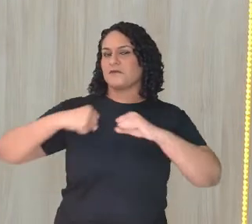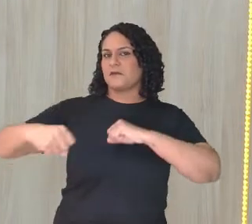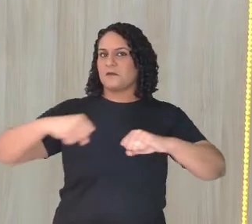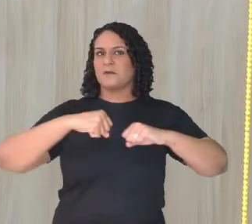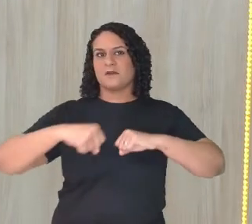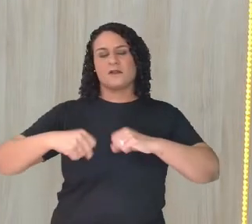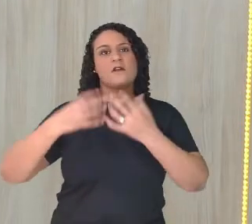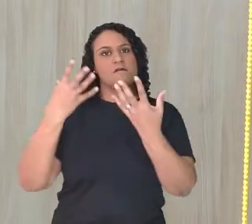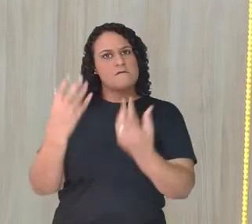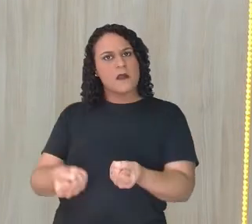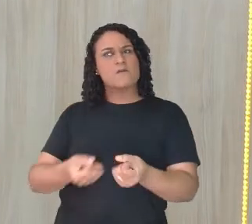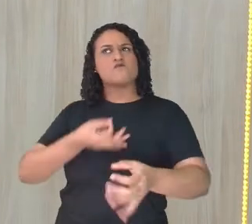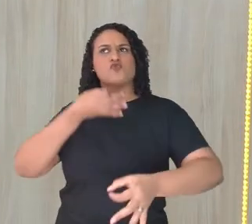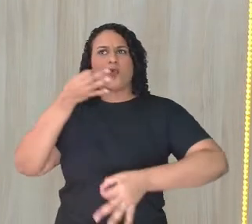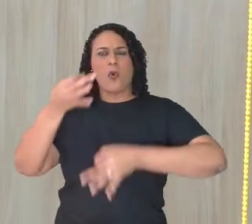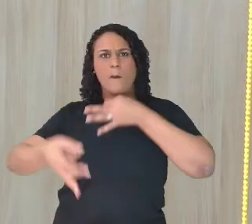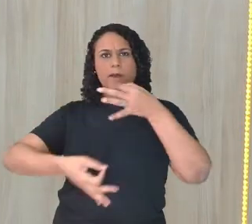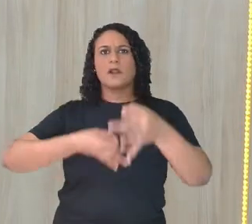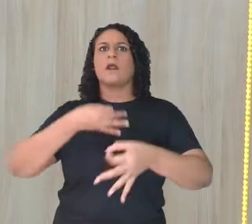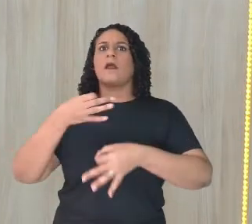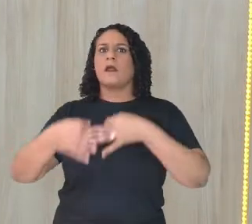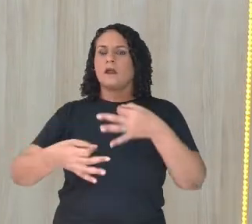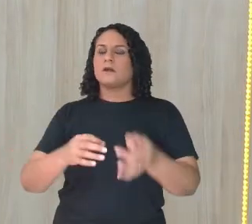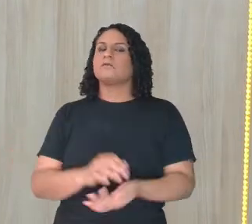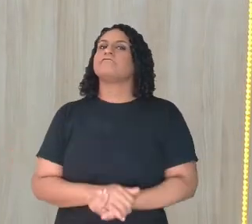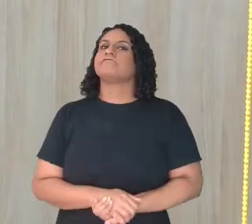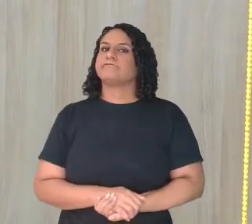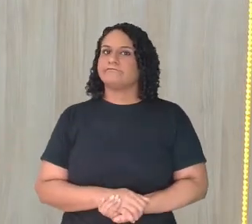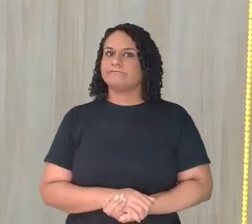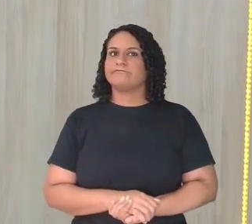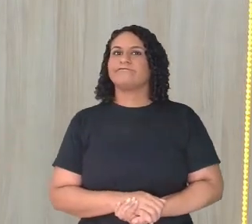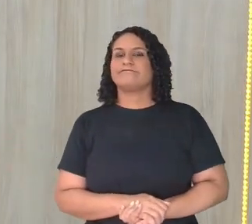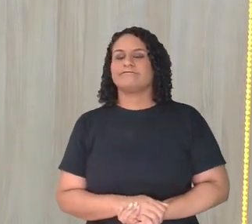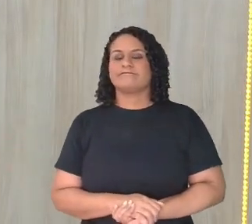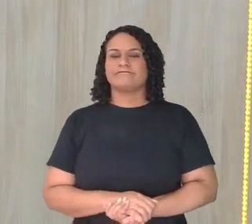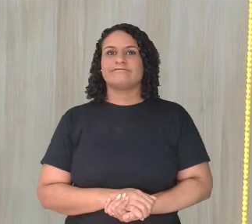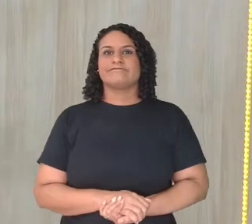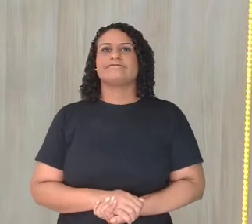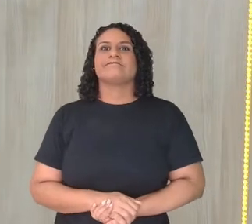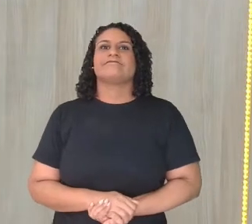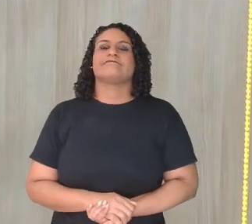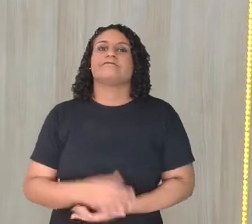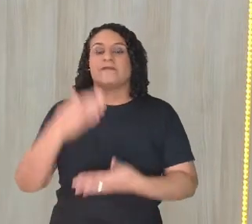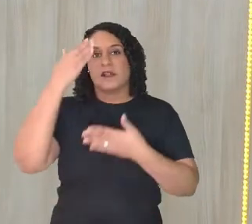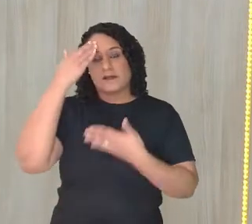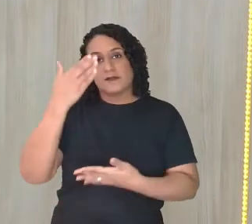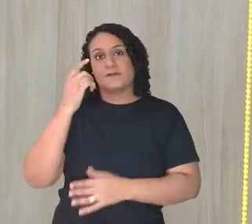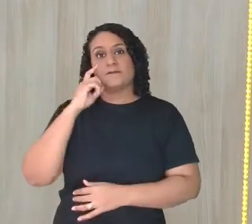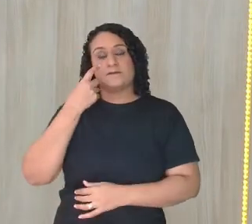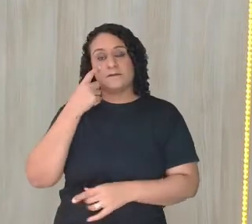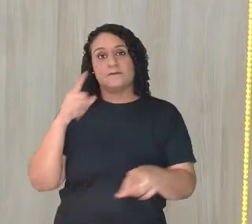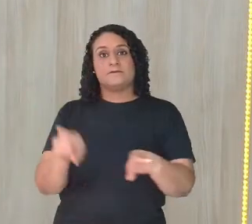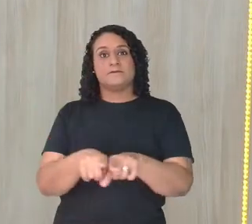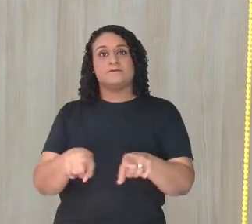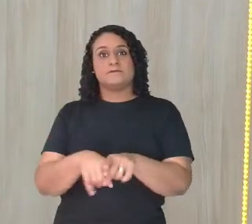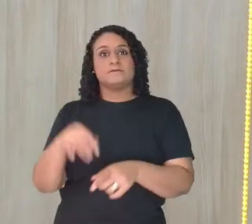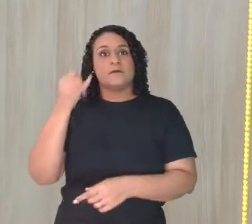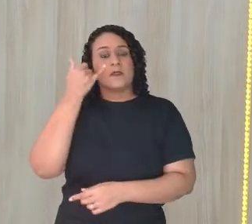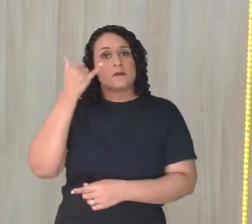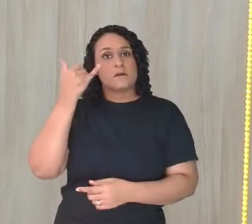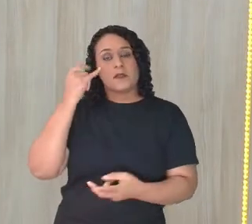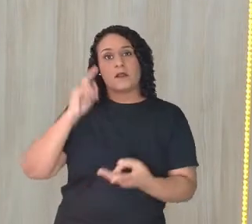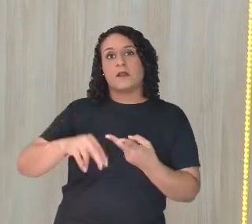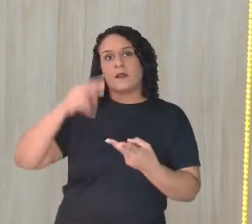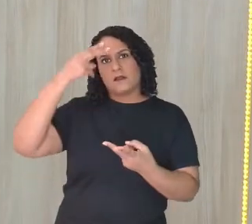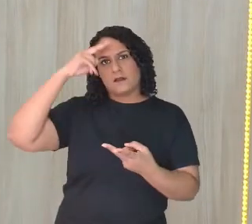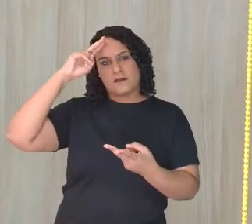vamos tomar opiniões e se formar enquanto cidadão. Isso. E agradecer a Elaine, agradecer a Bíblia,